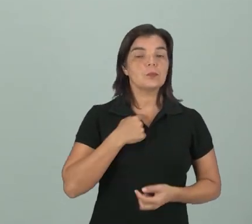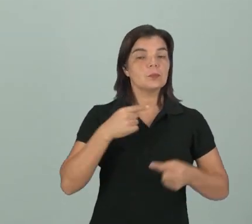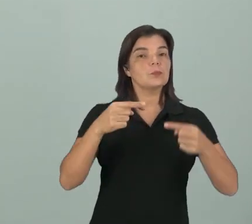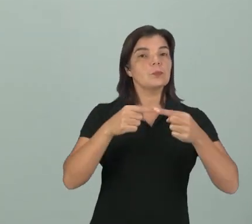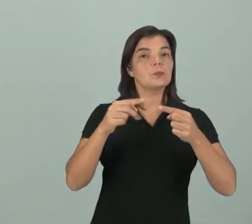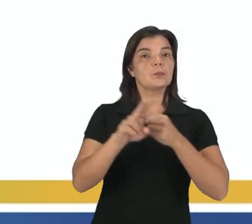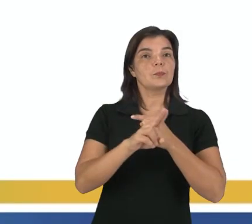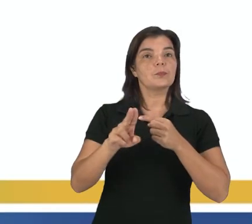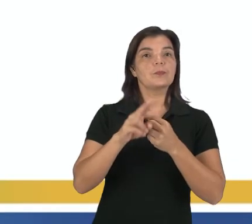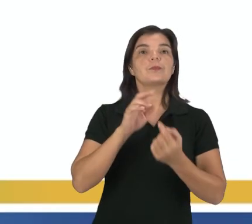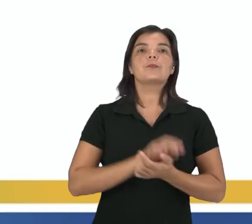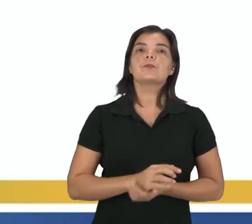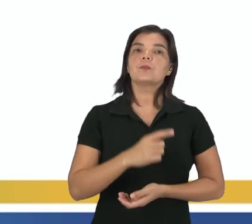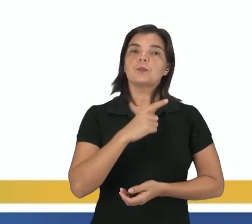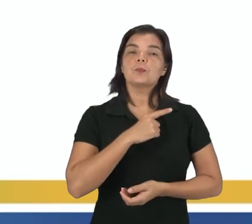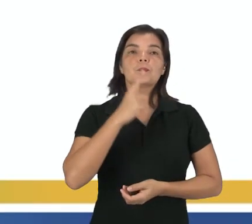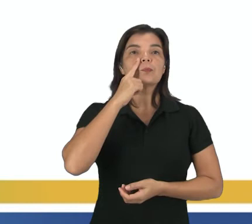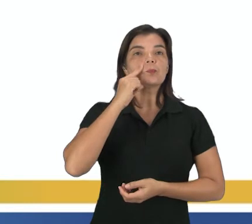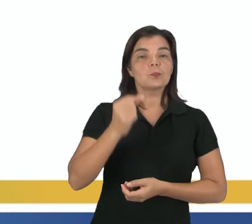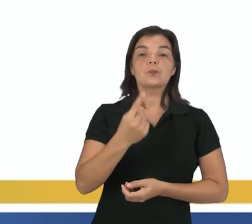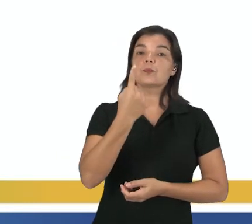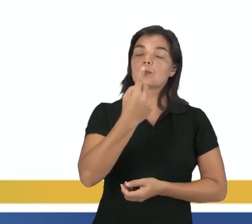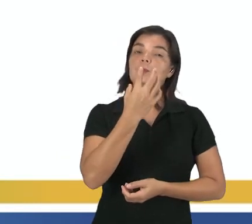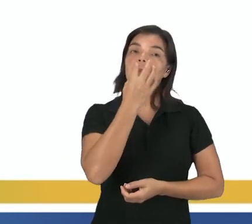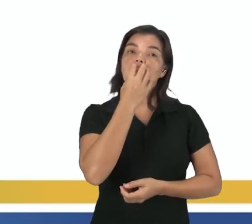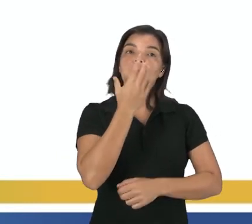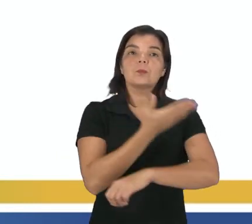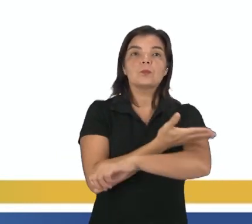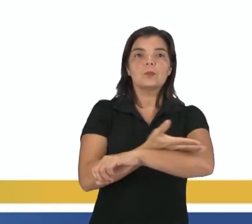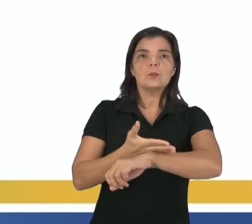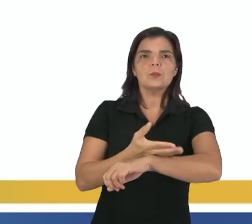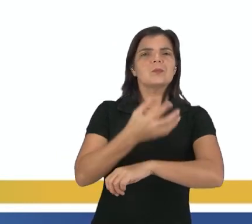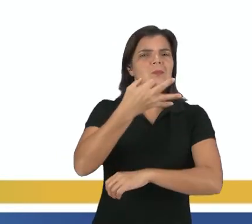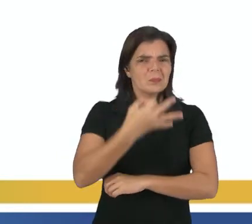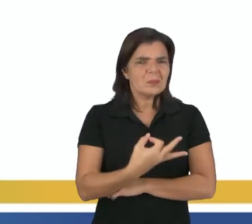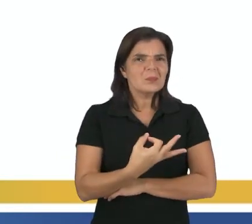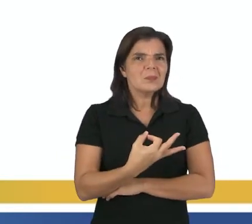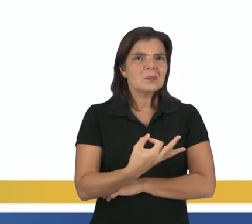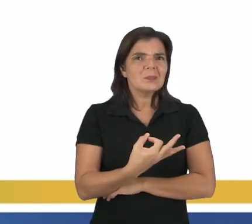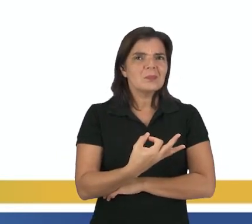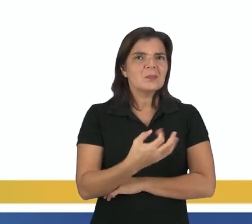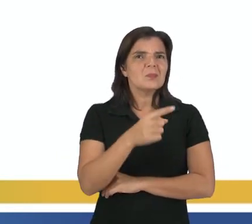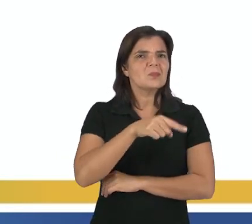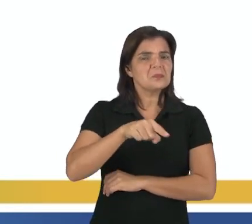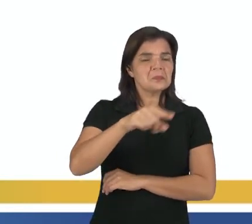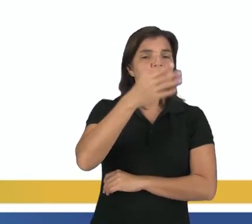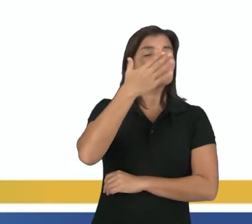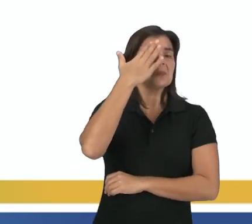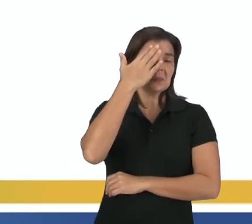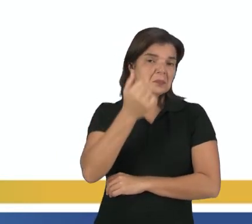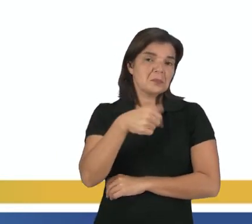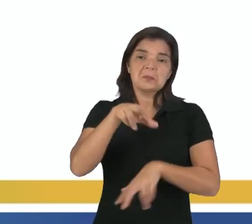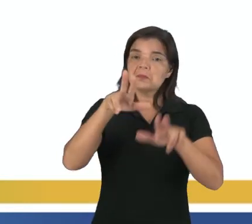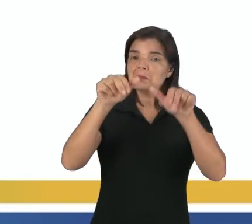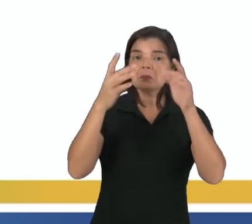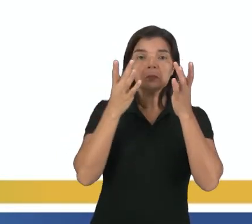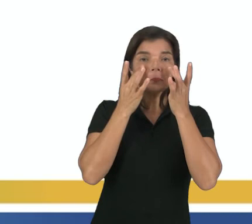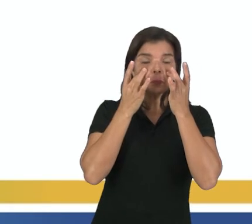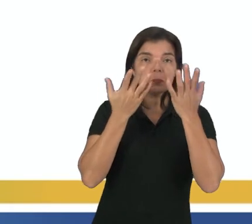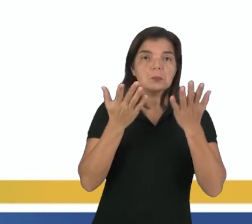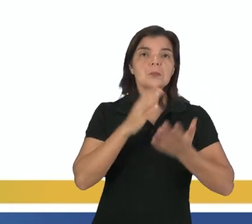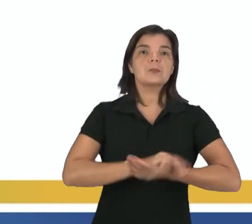de concordância nominal. Eu tenho um gato e um cachorro branco. Está certo? O senhor é quem sabe, eu nunca vi.